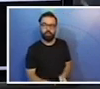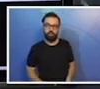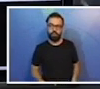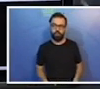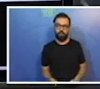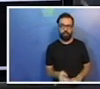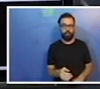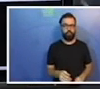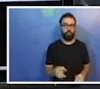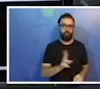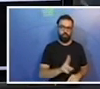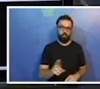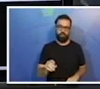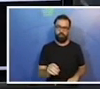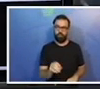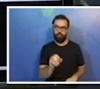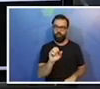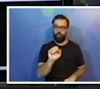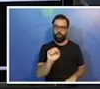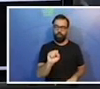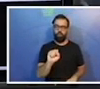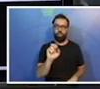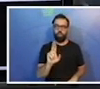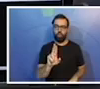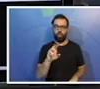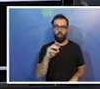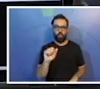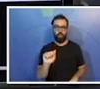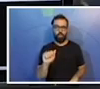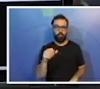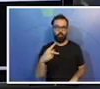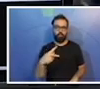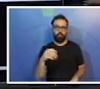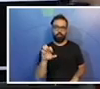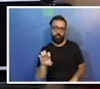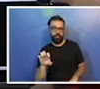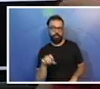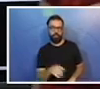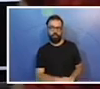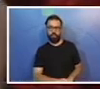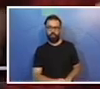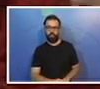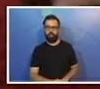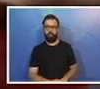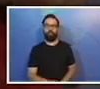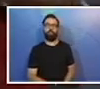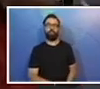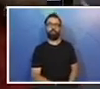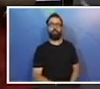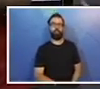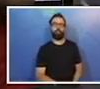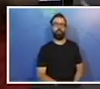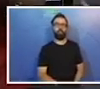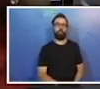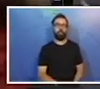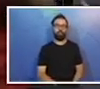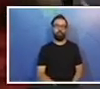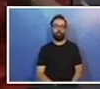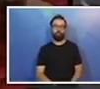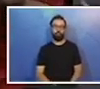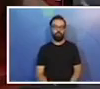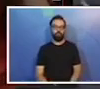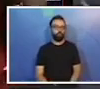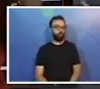Ó, Recife, a cidade está aqui, nessa região foi construído o Porto de Suape. Eles tiveram,